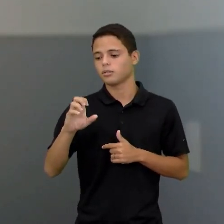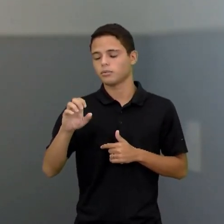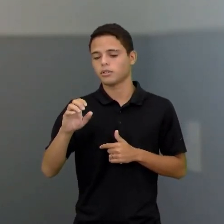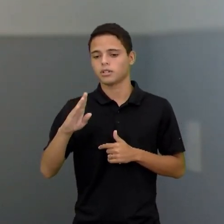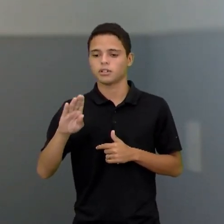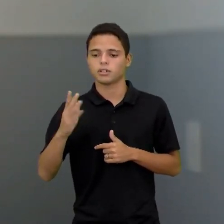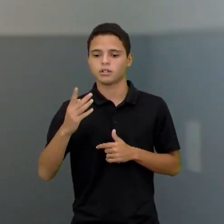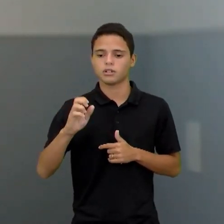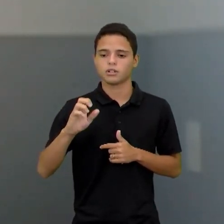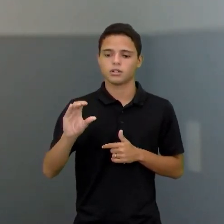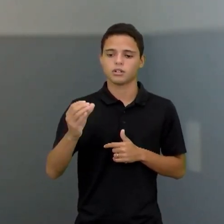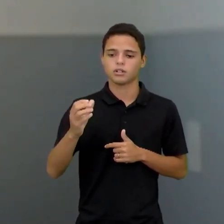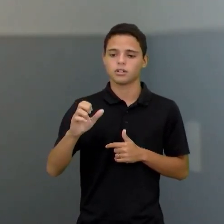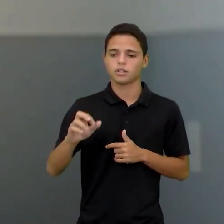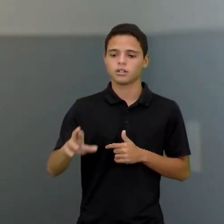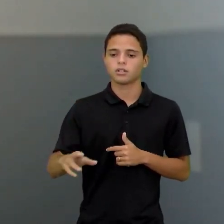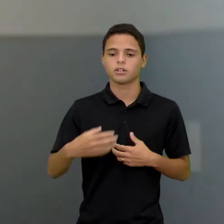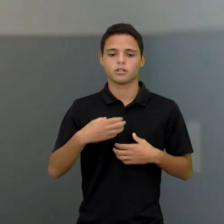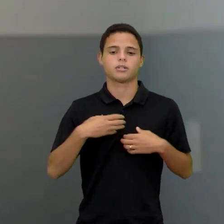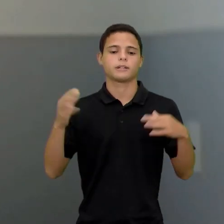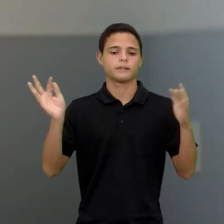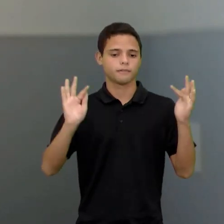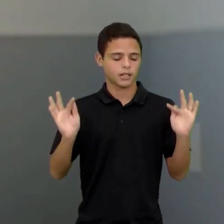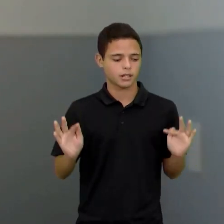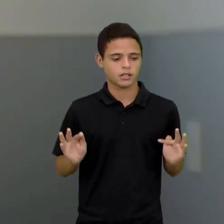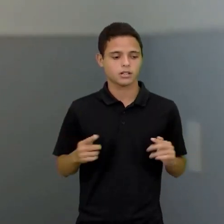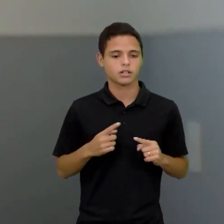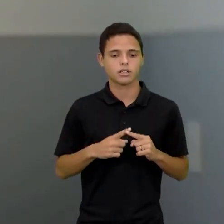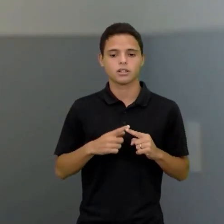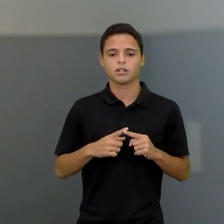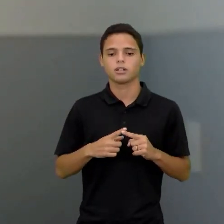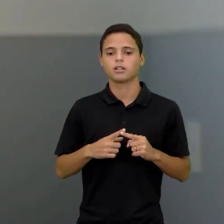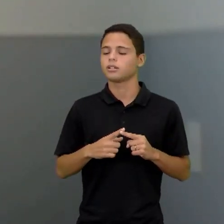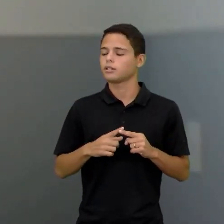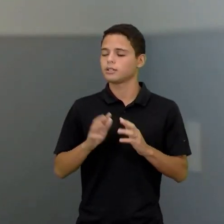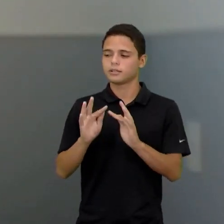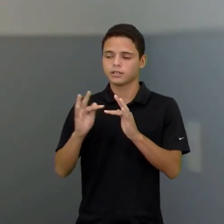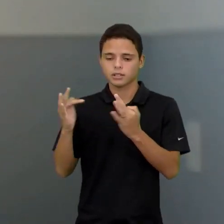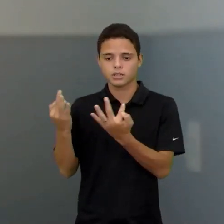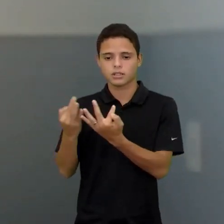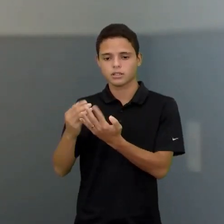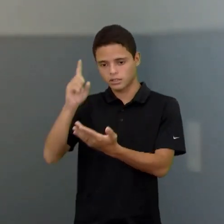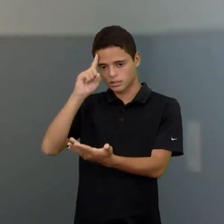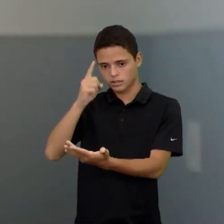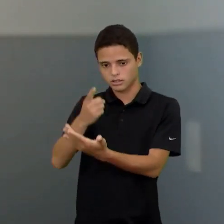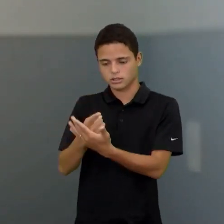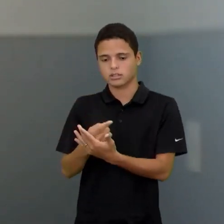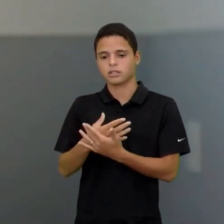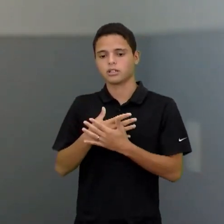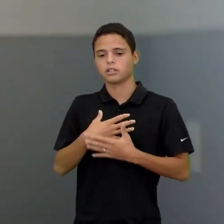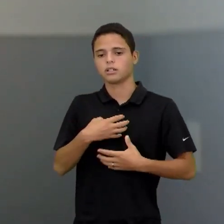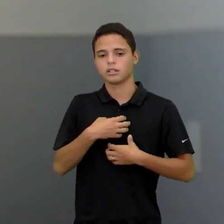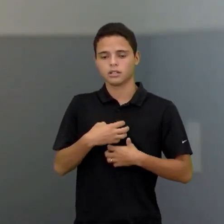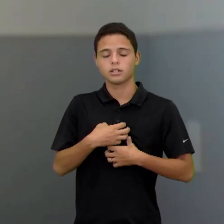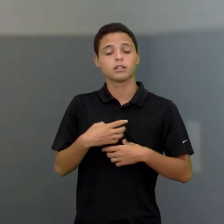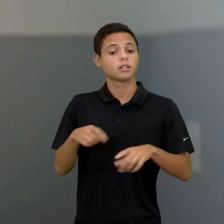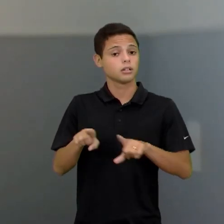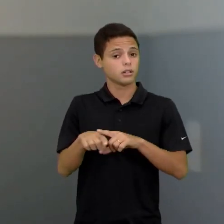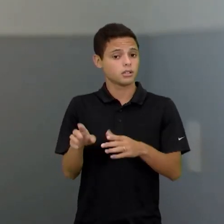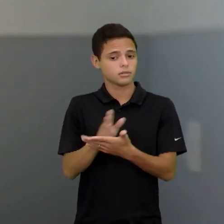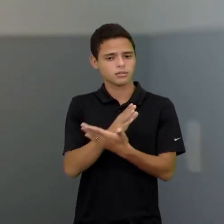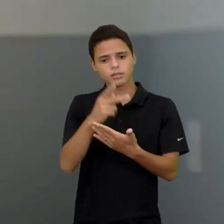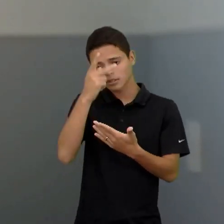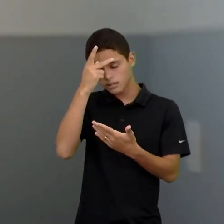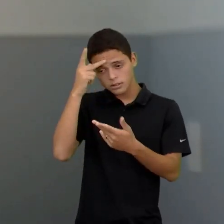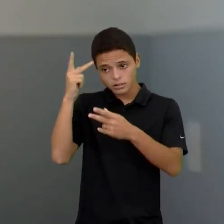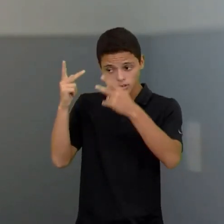grato, né? Não só por minha família e por eu ter acreditado em mim mesmo, mas também por essas pessoas que foram passando pela